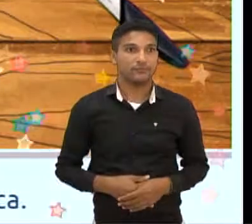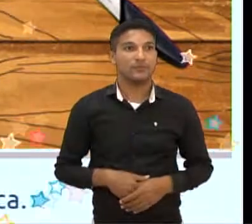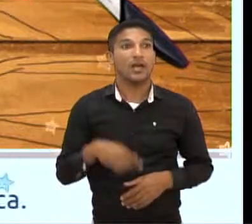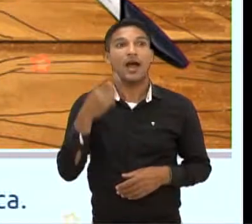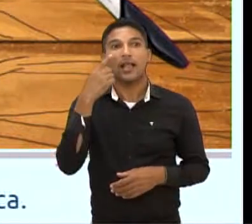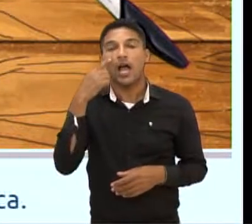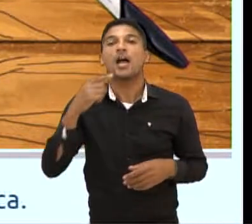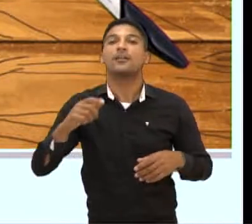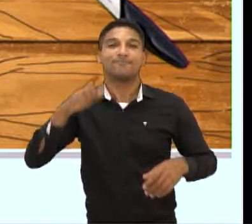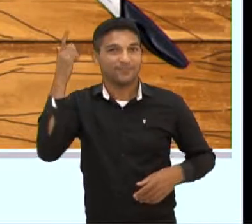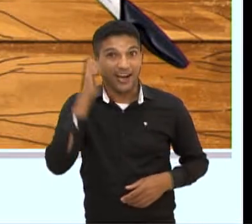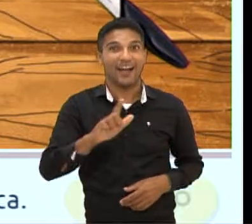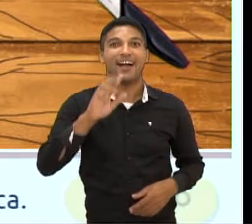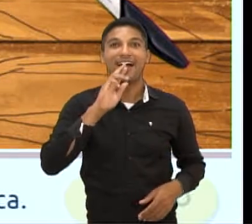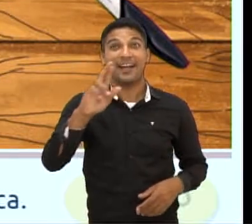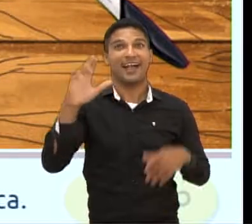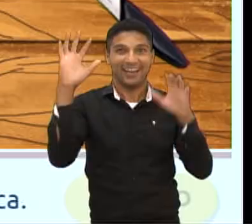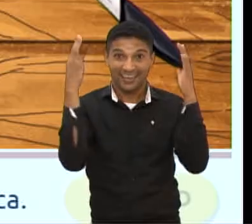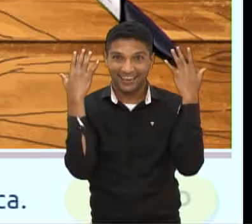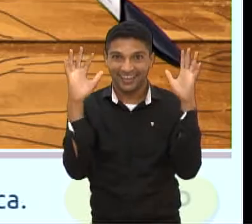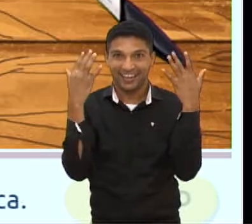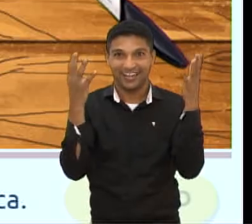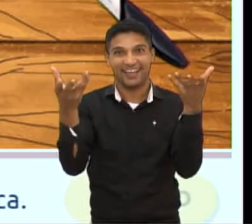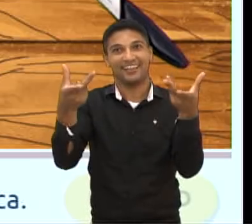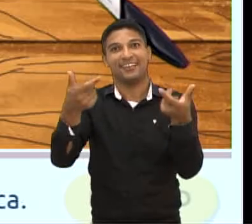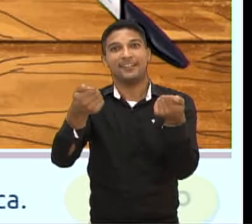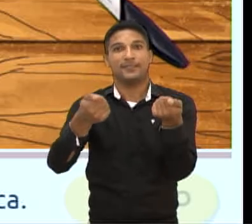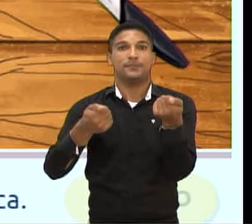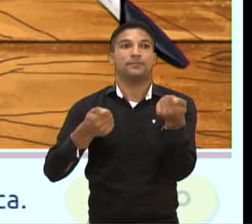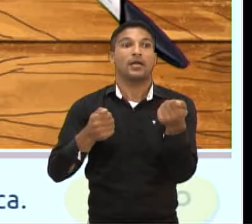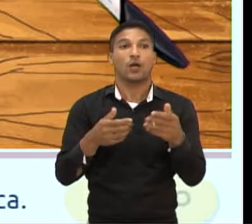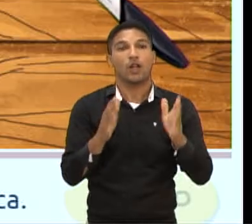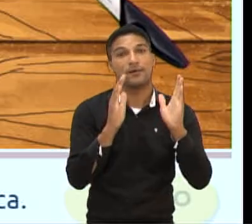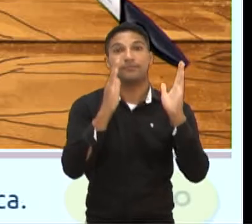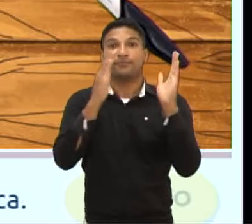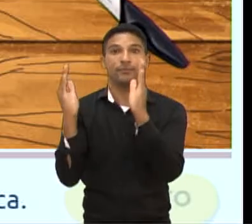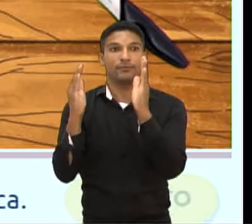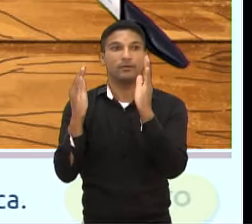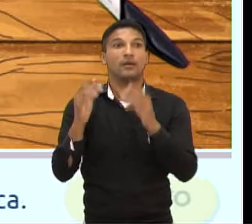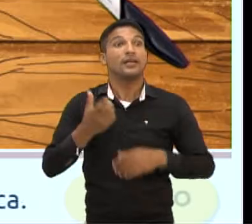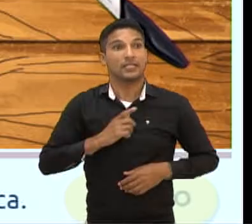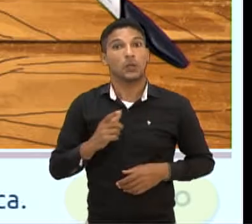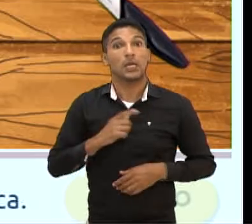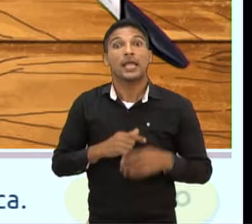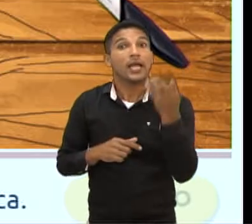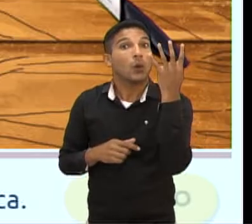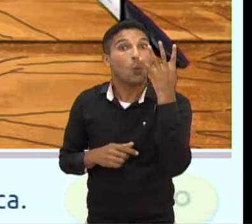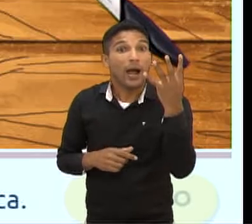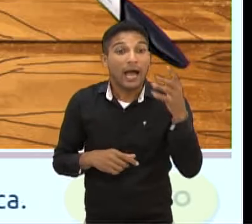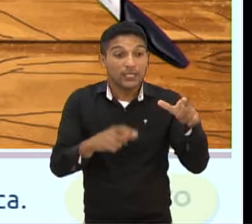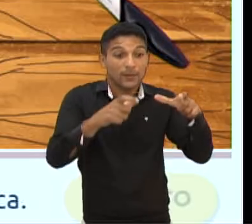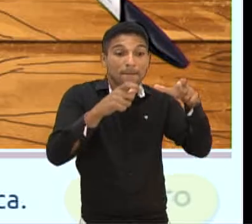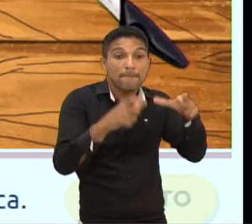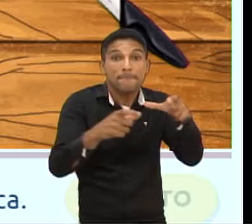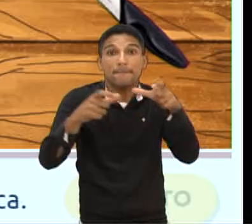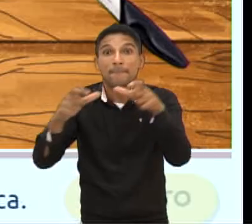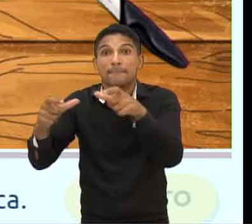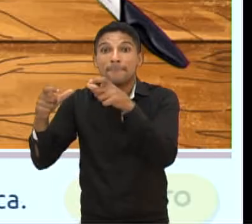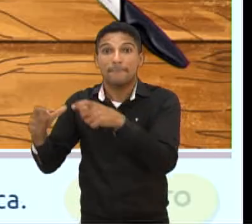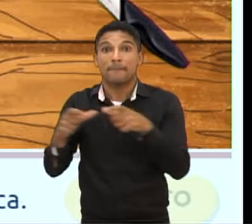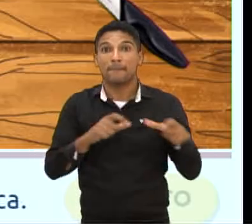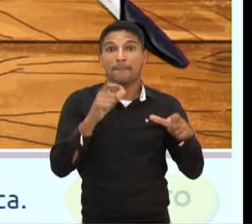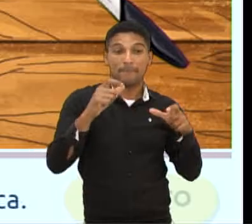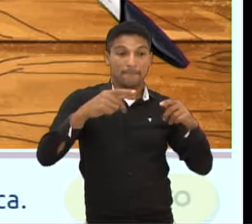Olha, maravilha! Acertamos. Vamos para a nossa próxima fase. Percebam que agora temos o quê? 4 pratos. 1,